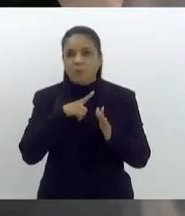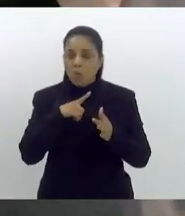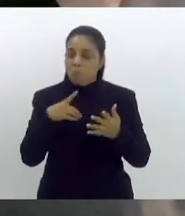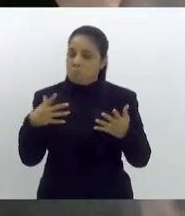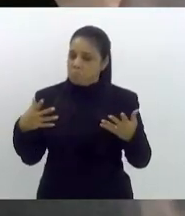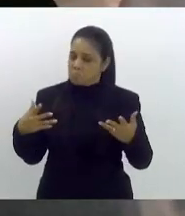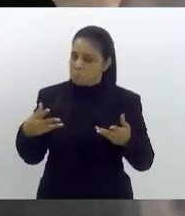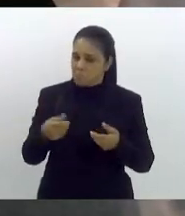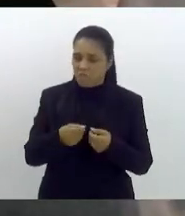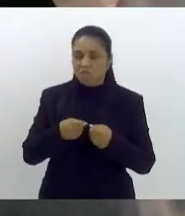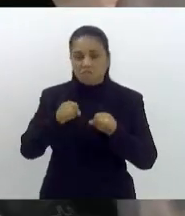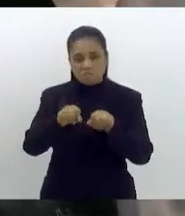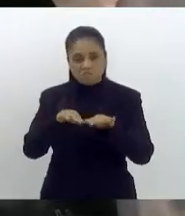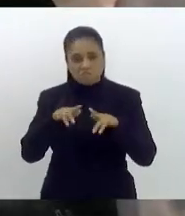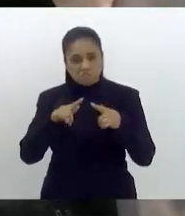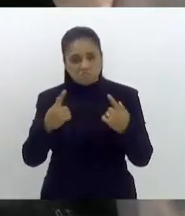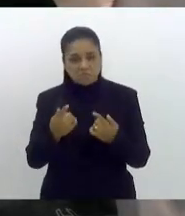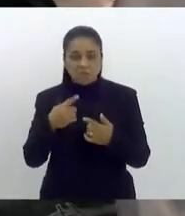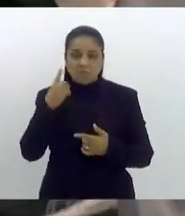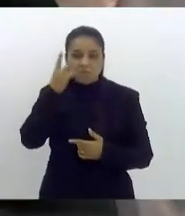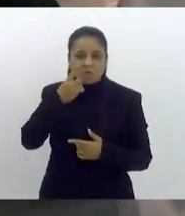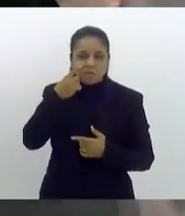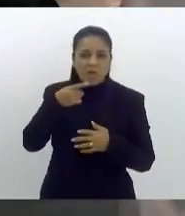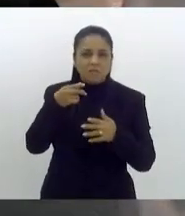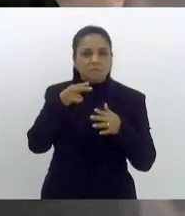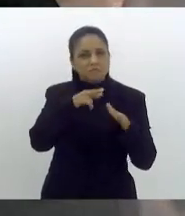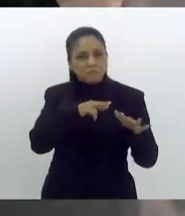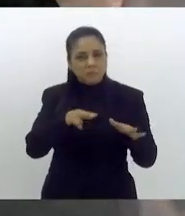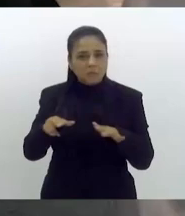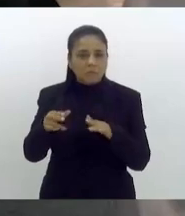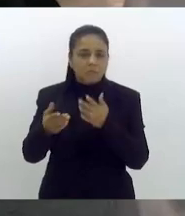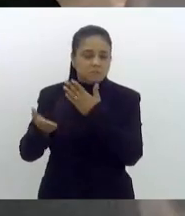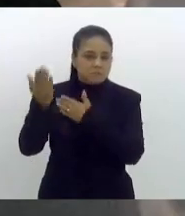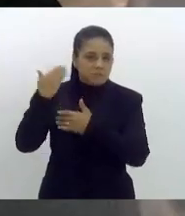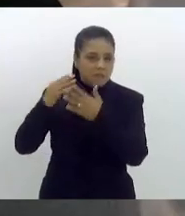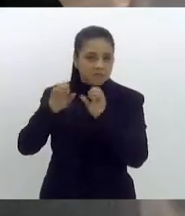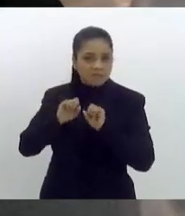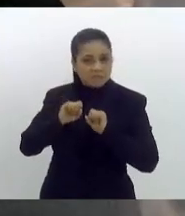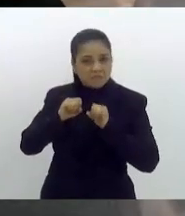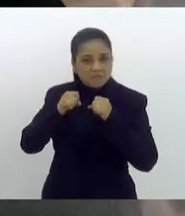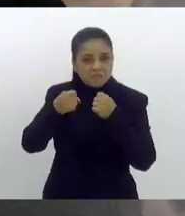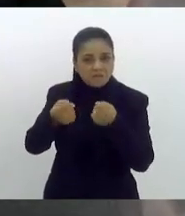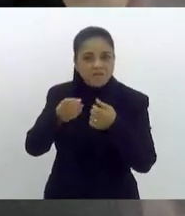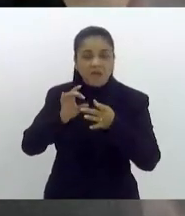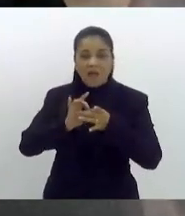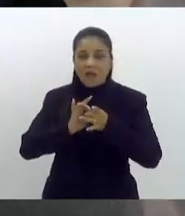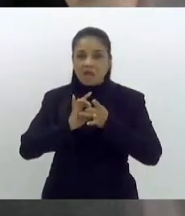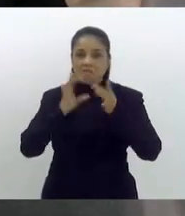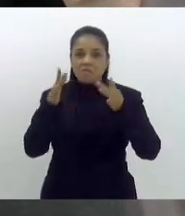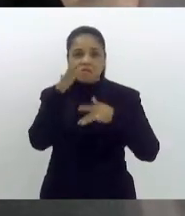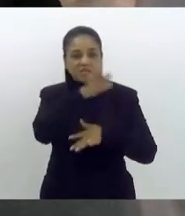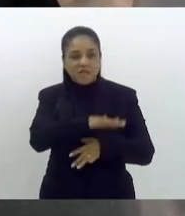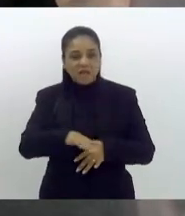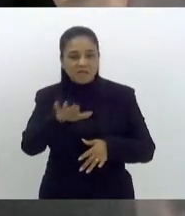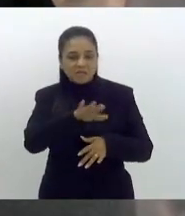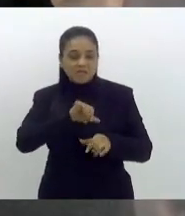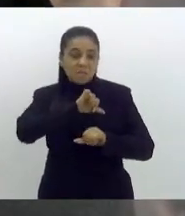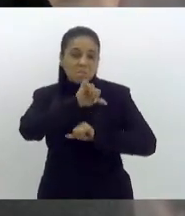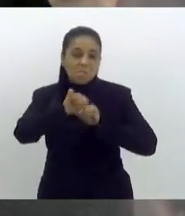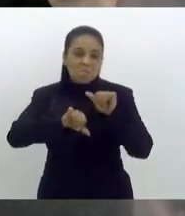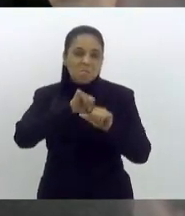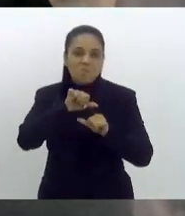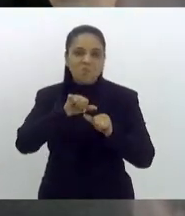e a conduta de determinados deputados que na semana passada tavam defendendo a liberdade da criança mudar de sexo